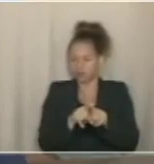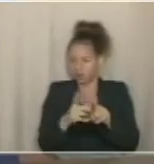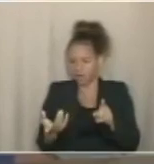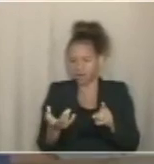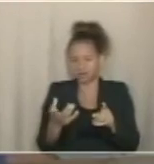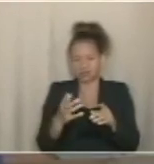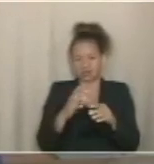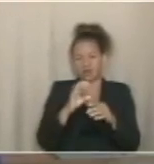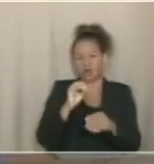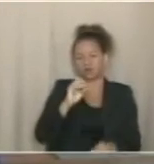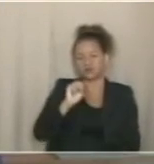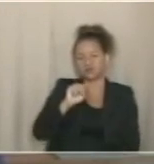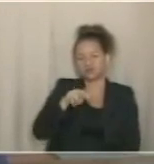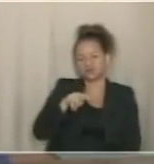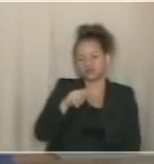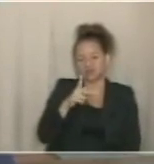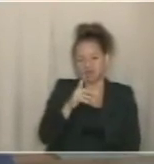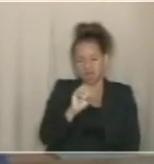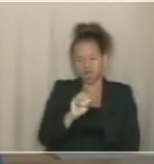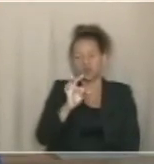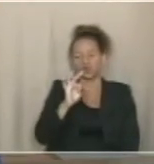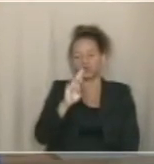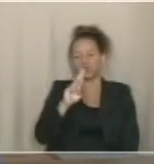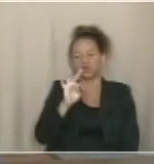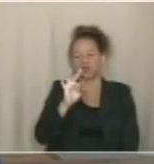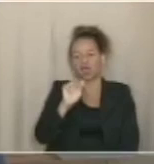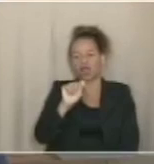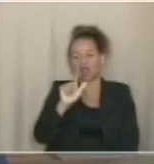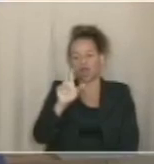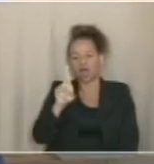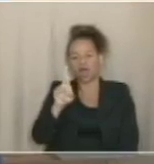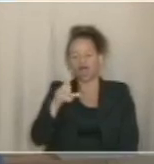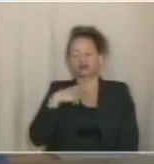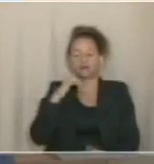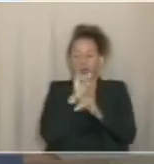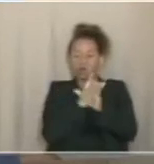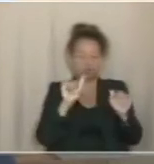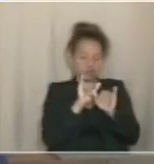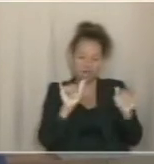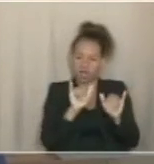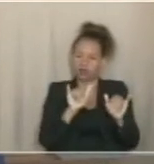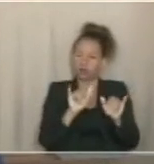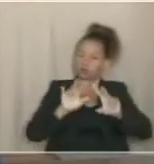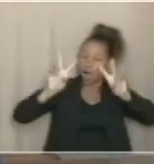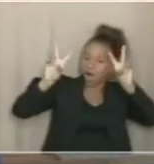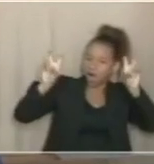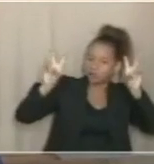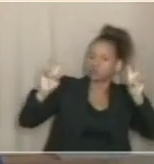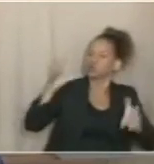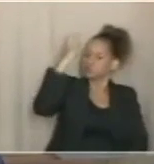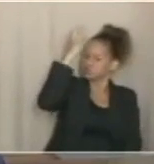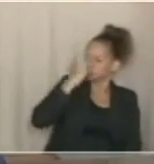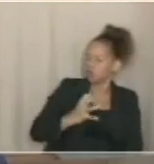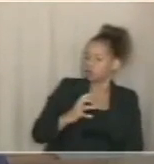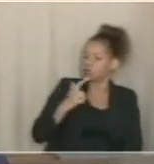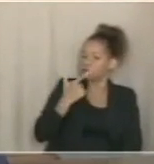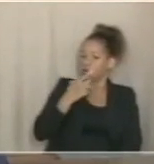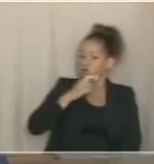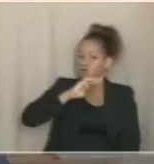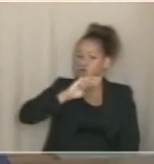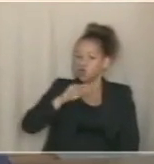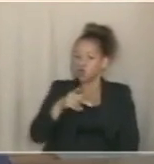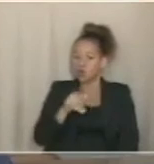Tutelar não consegue identificar, tem casos que não são denunciados. Então é um assunto sério. São 2 milhões de crianças e adolescentes